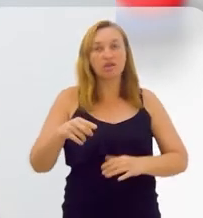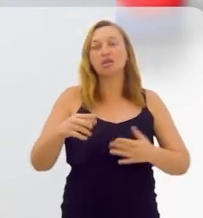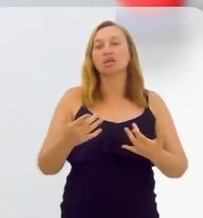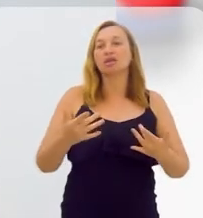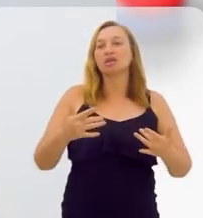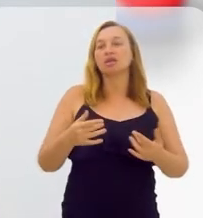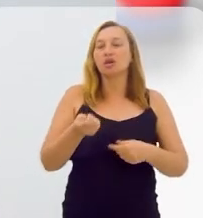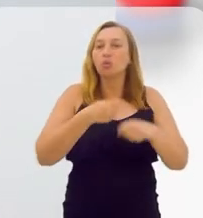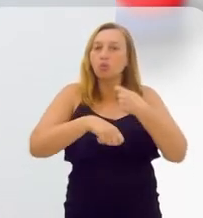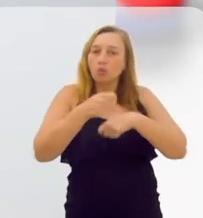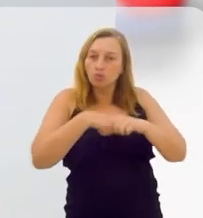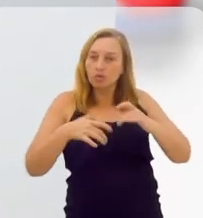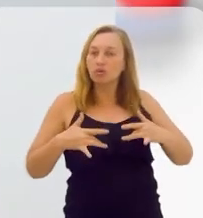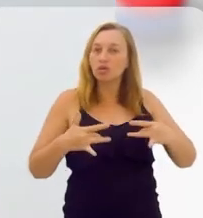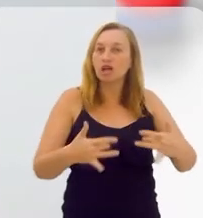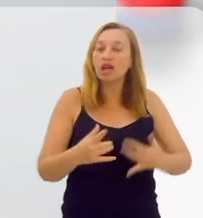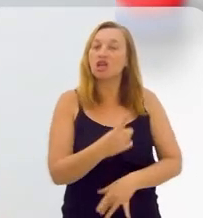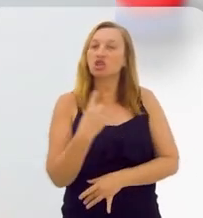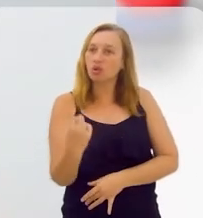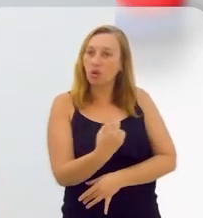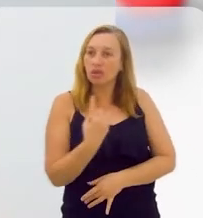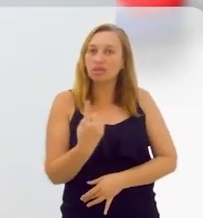economia solidária. E